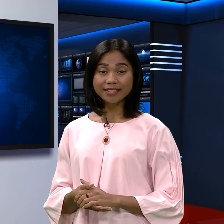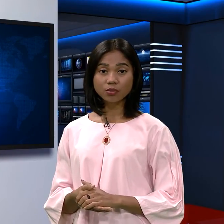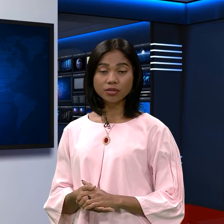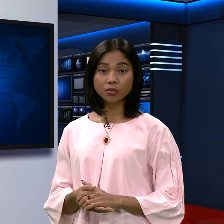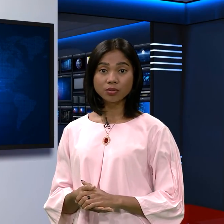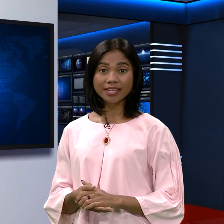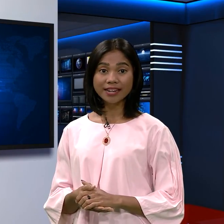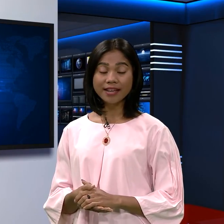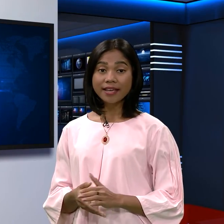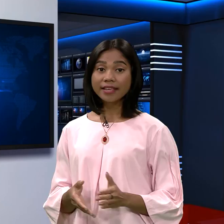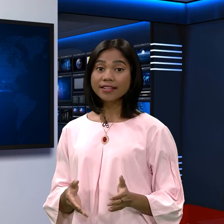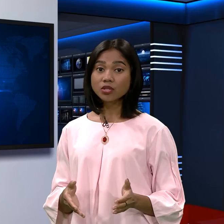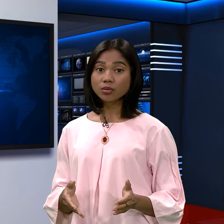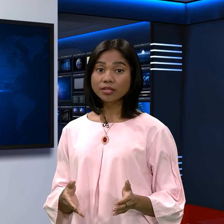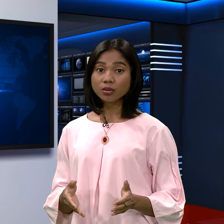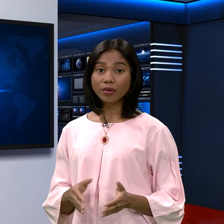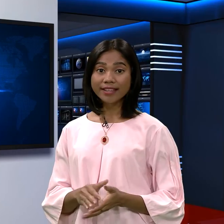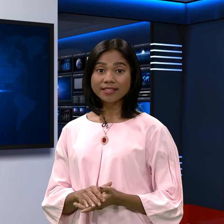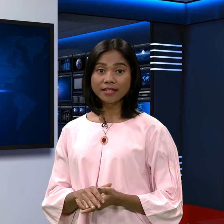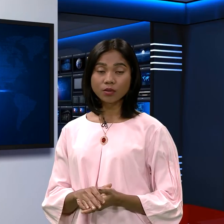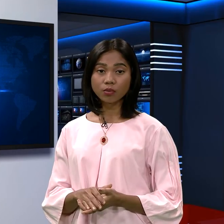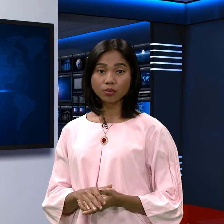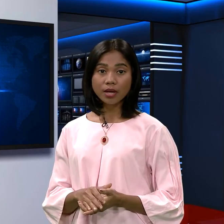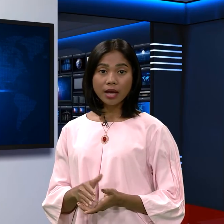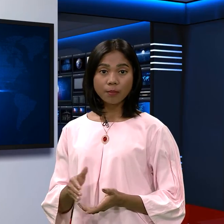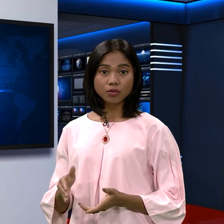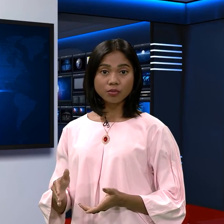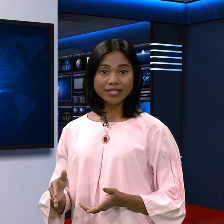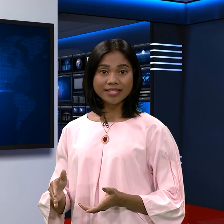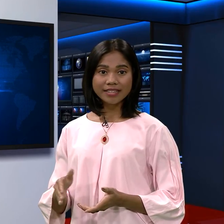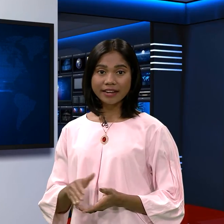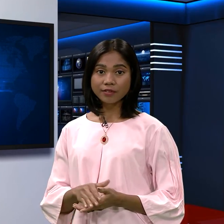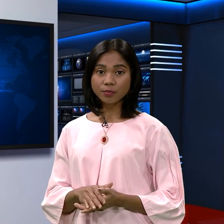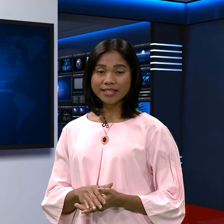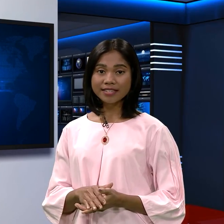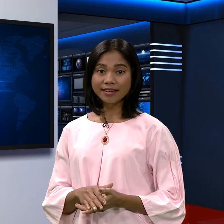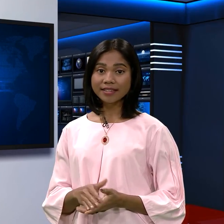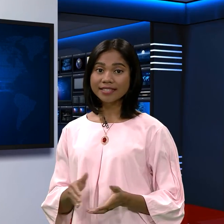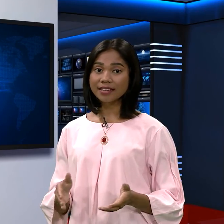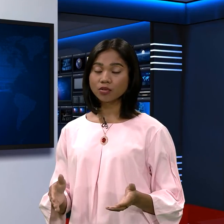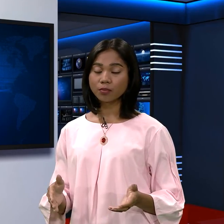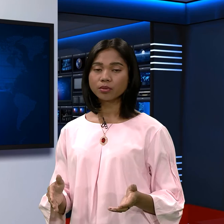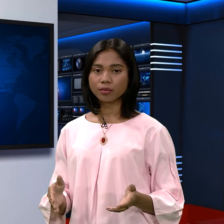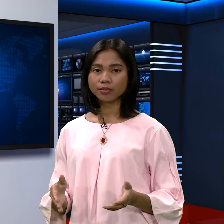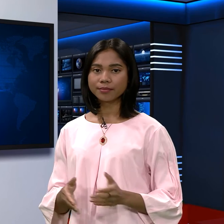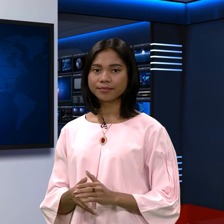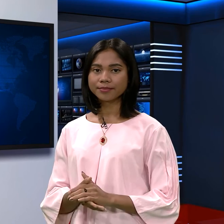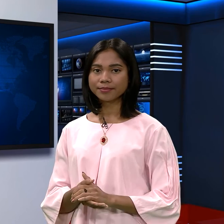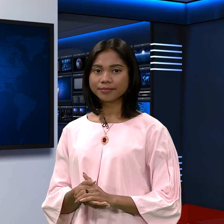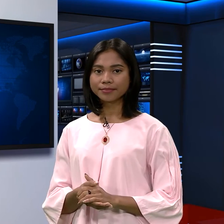disse que a situação do Ceará, que registrou 147 mortos após motins e greves policiais, está sob